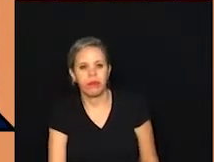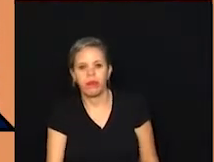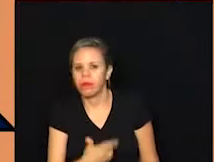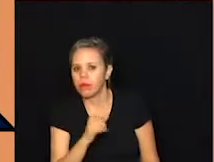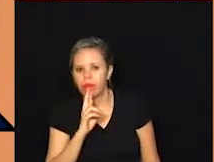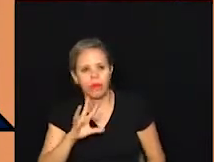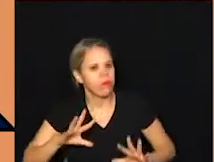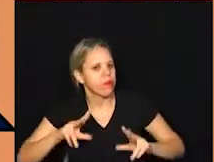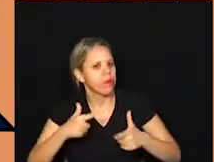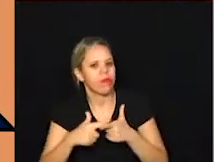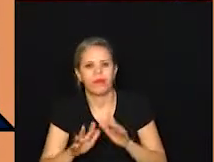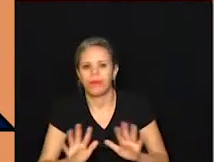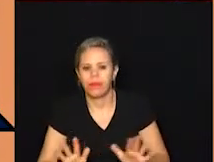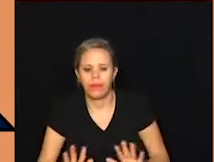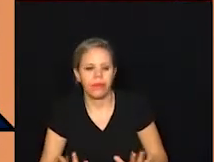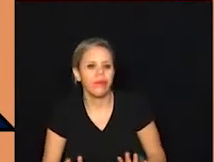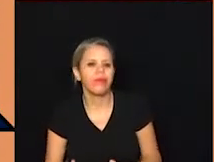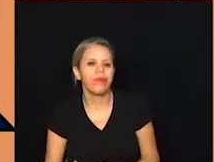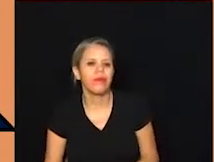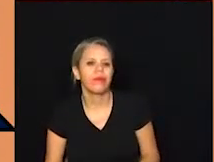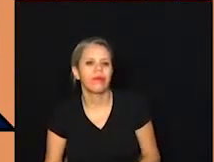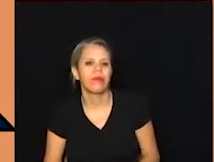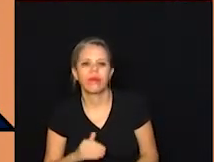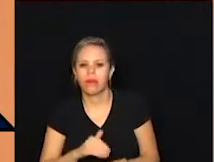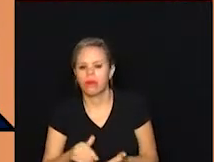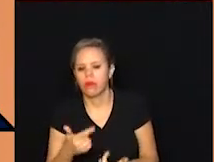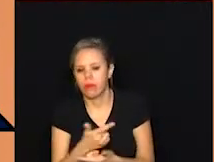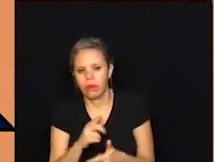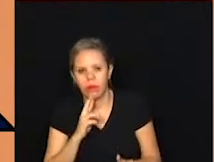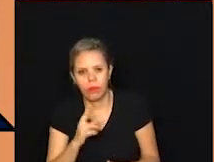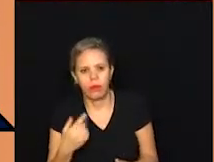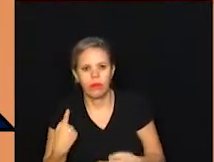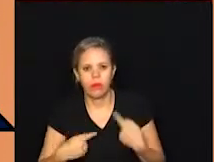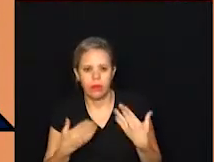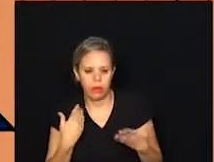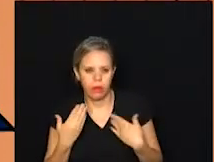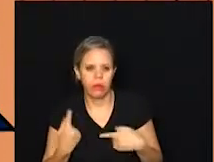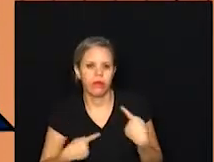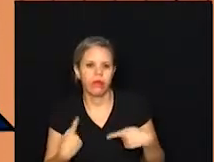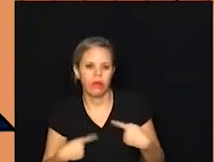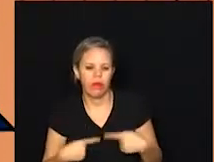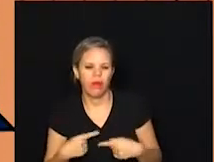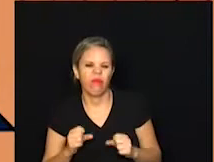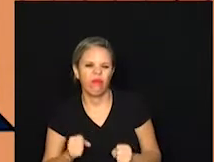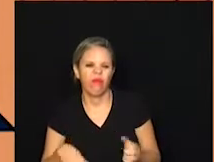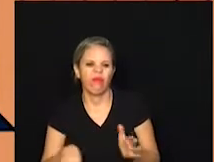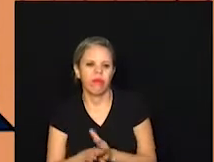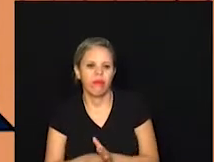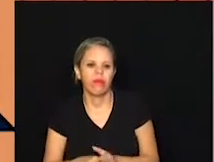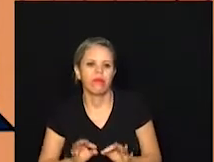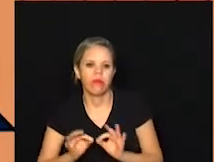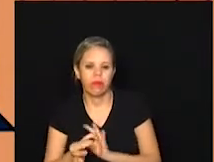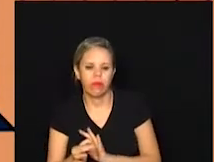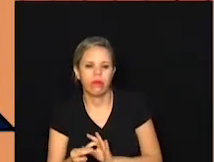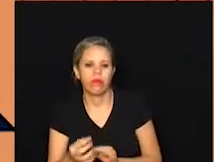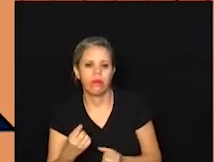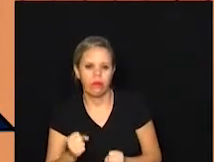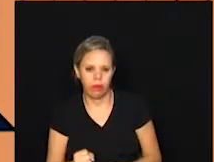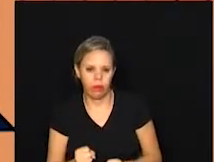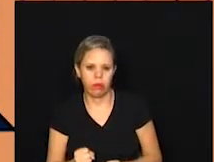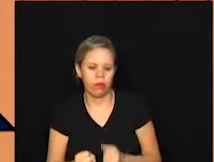para todos os problemas, da mesma maneira que a secretária também não tem, mas aqui discutindo, conversando, a gente pode chegar um pouco mais longe, a gente